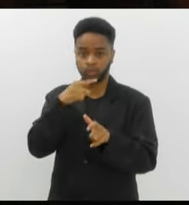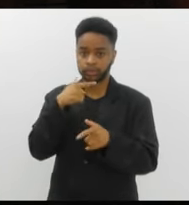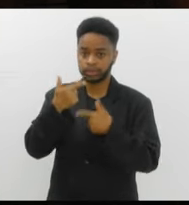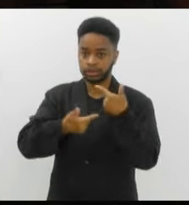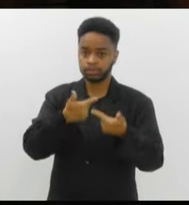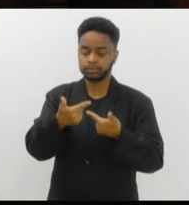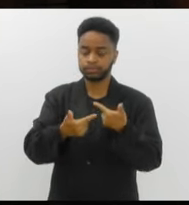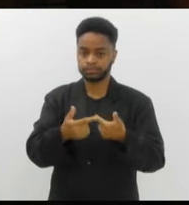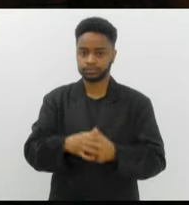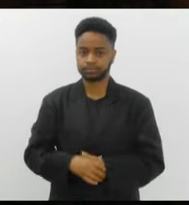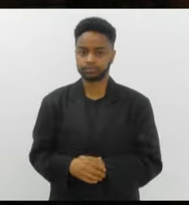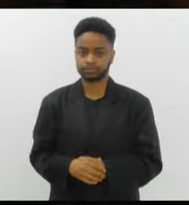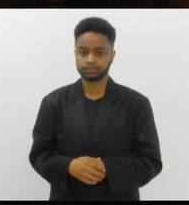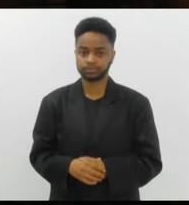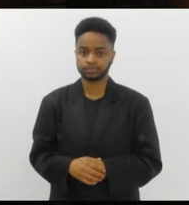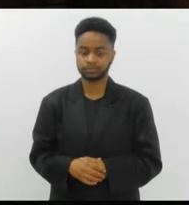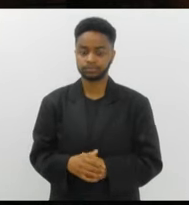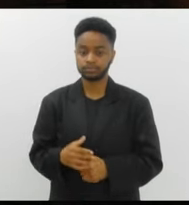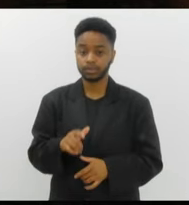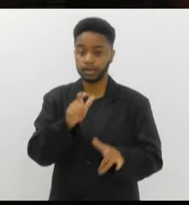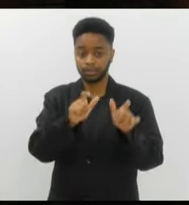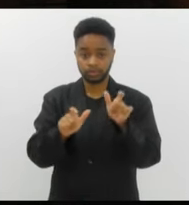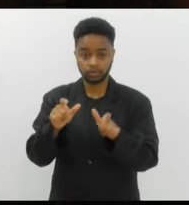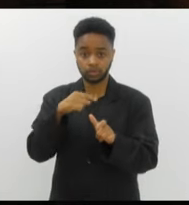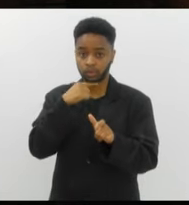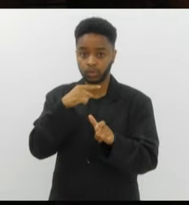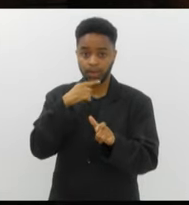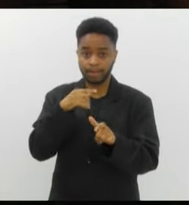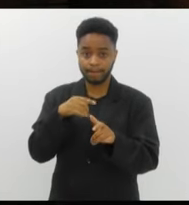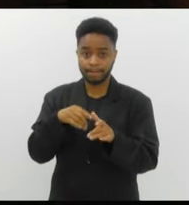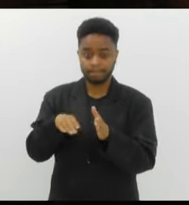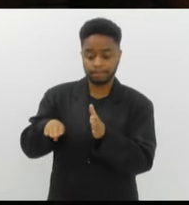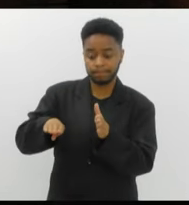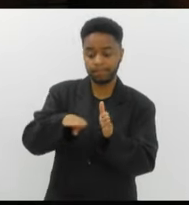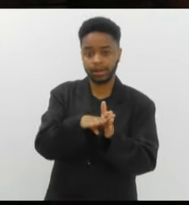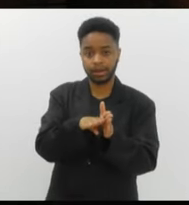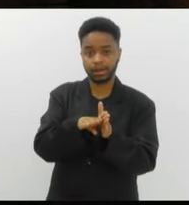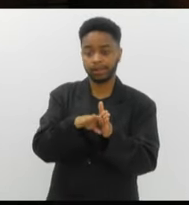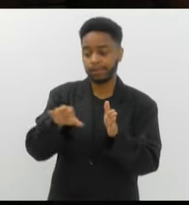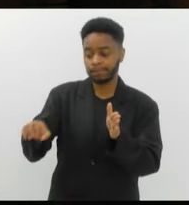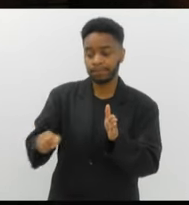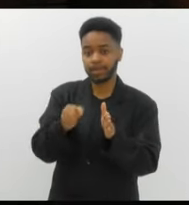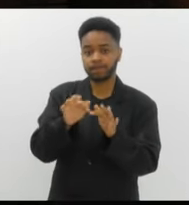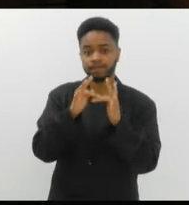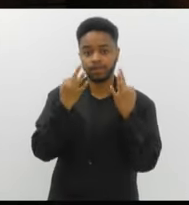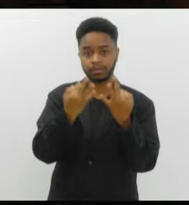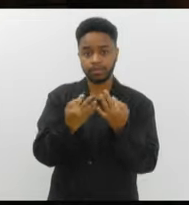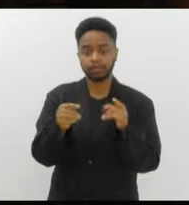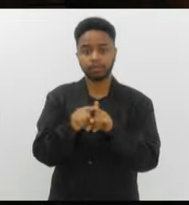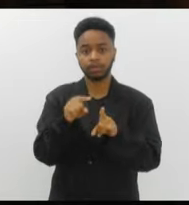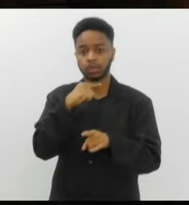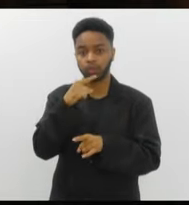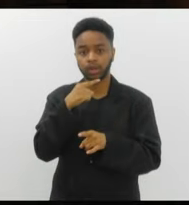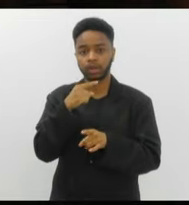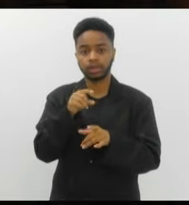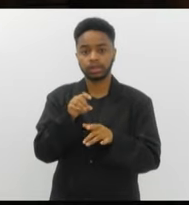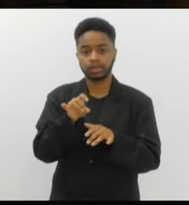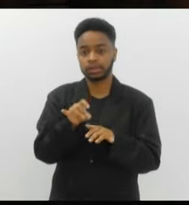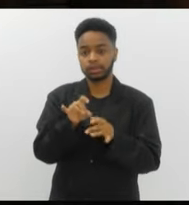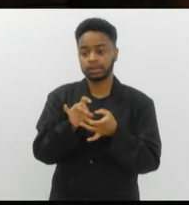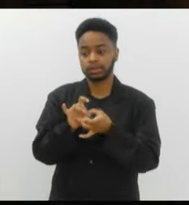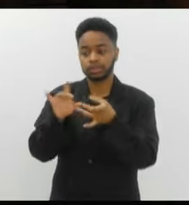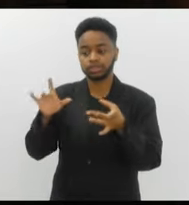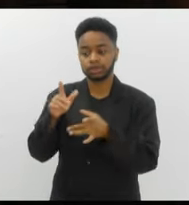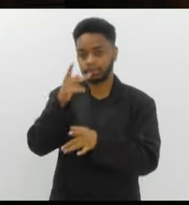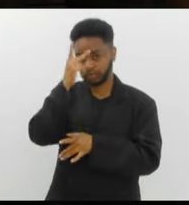trabalhar. O trabalhador não pode parar para pegar a sua família. O trabalhador não pode parar para deixar um passageiro. Eu vou